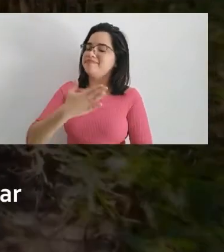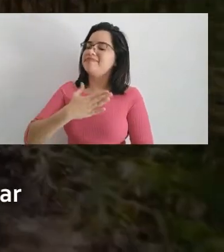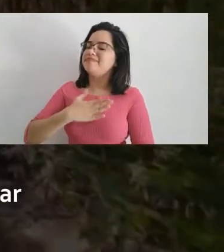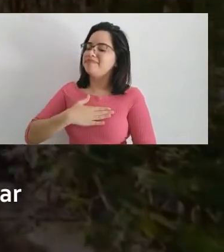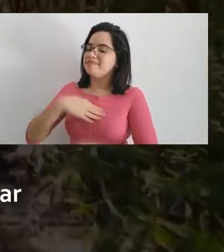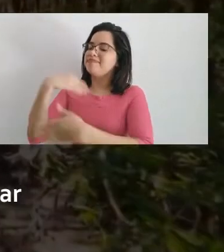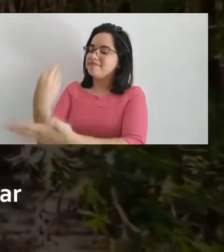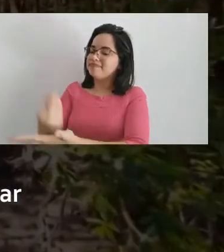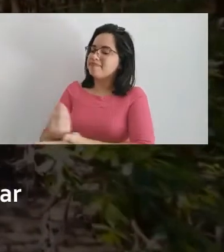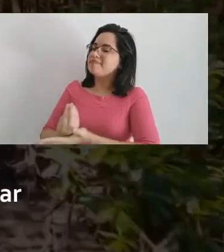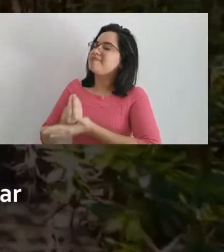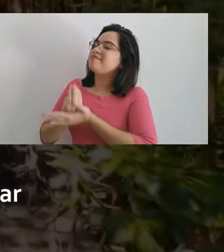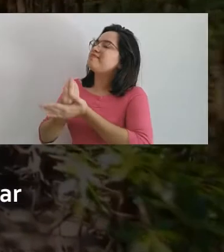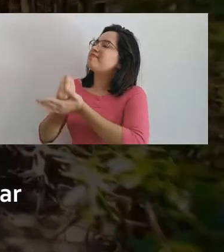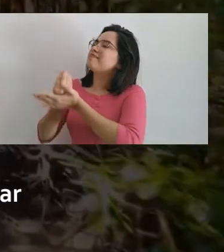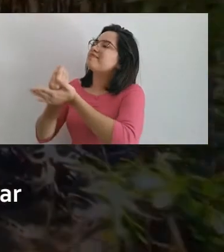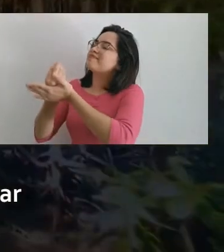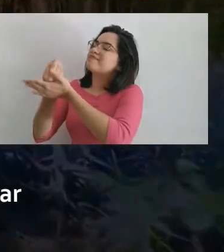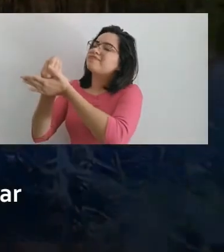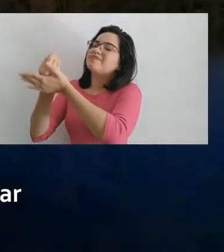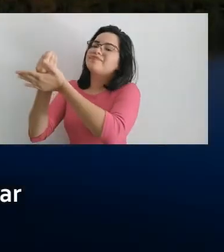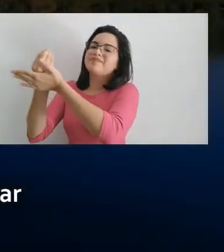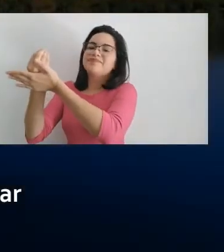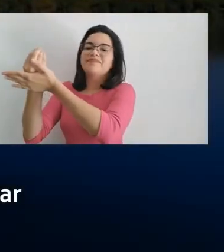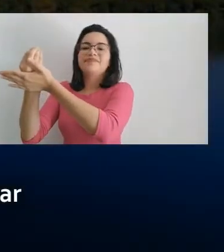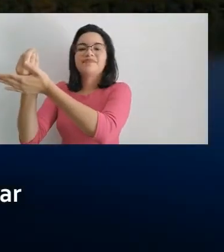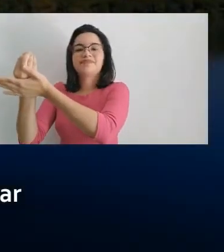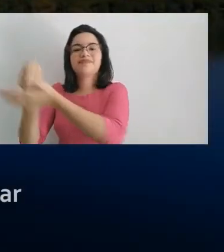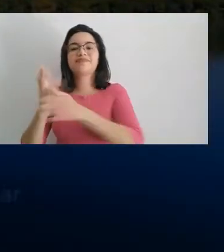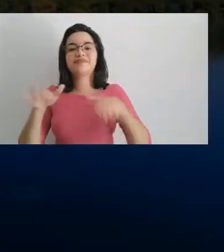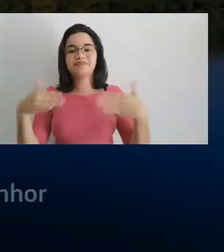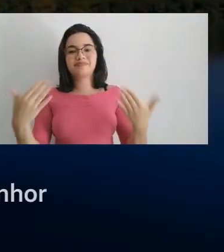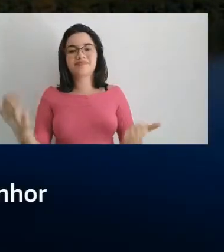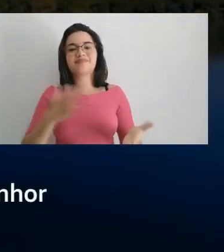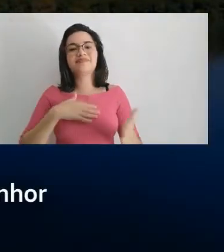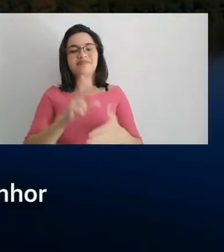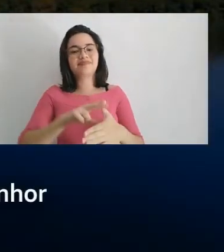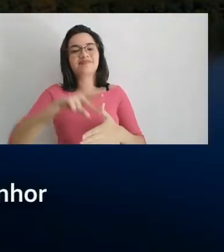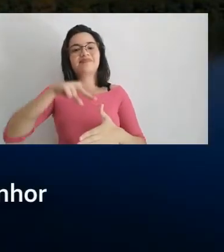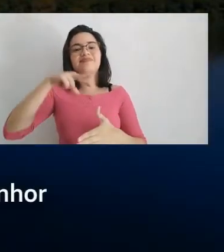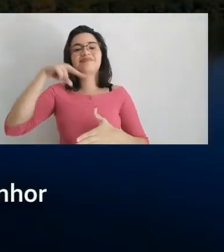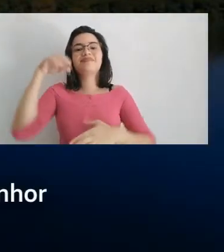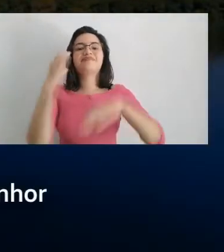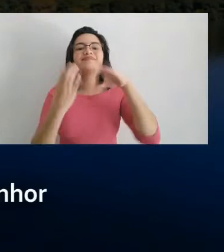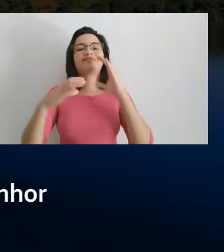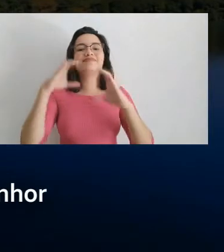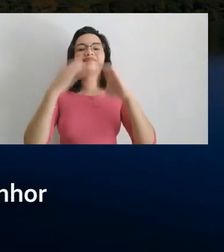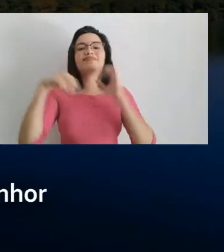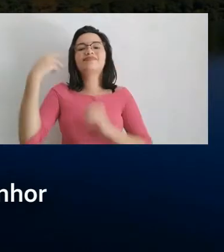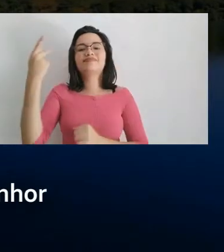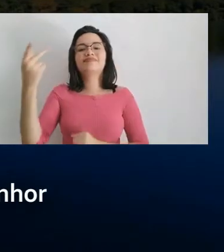a minha vida te ofertar. Então minha